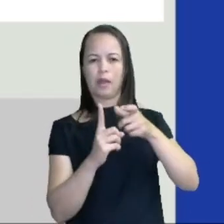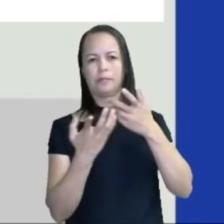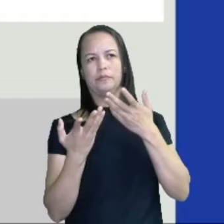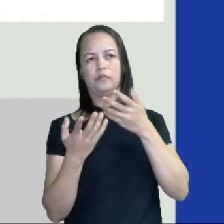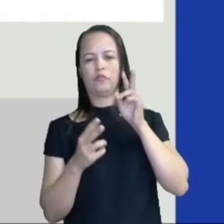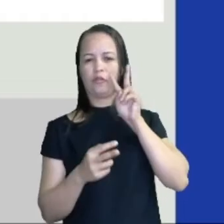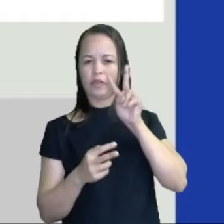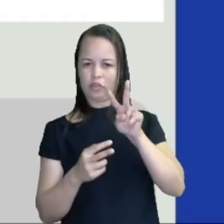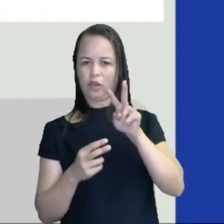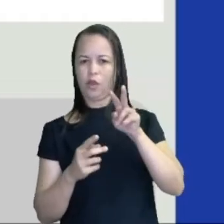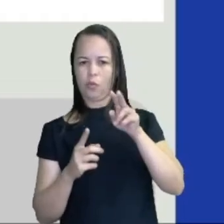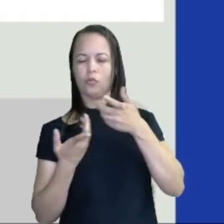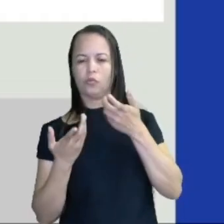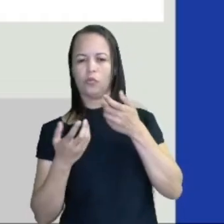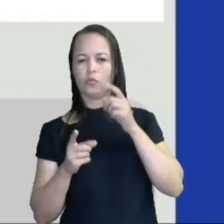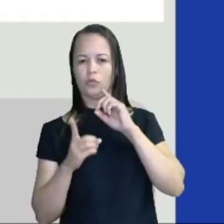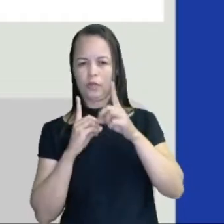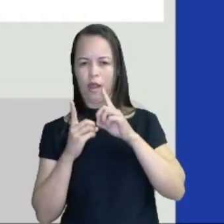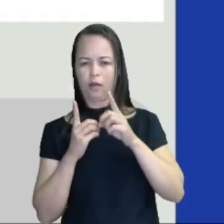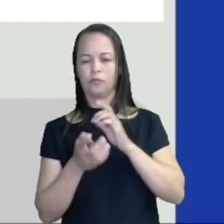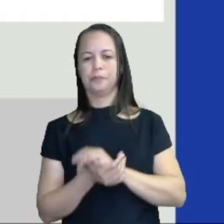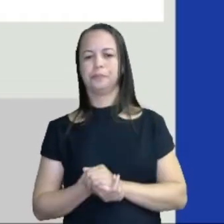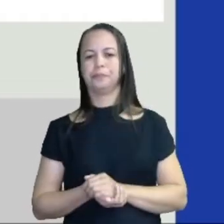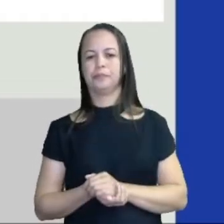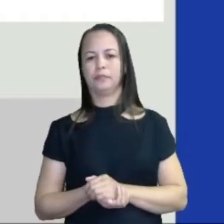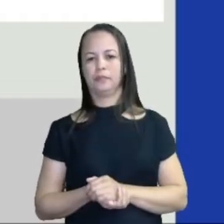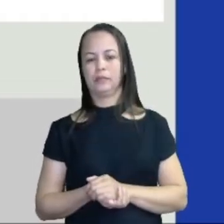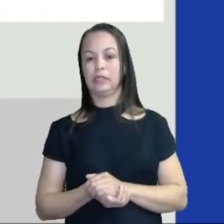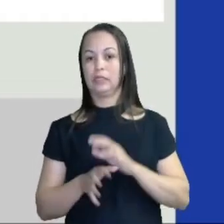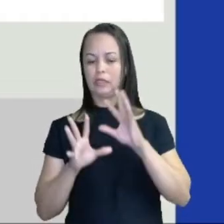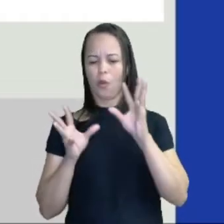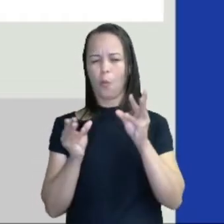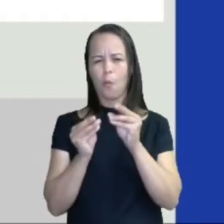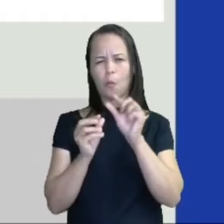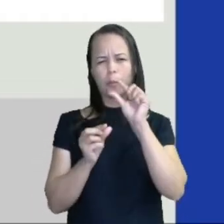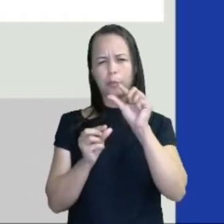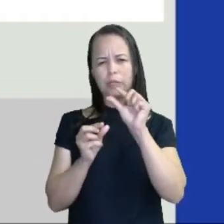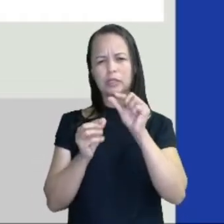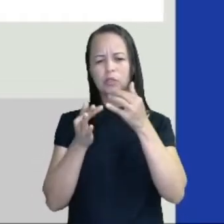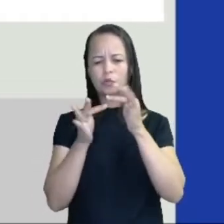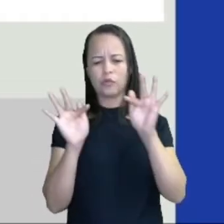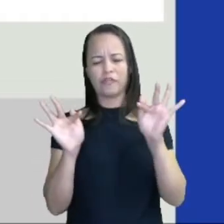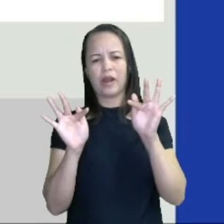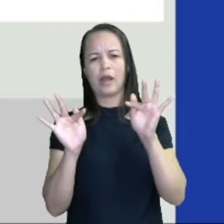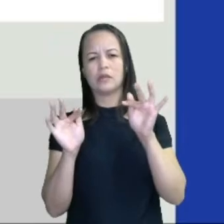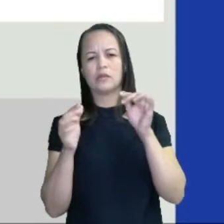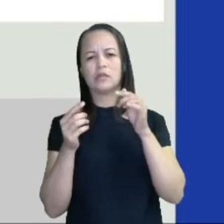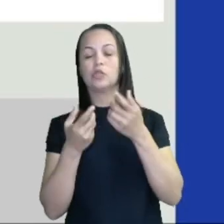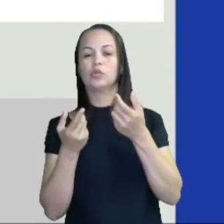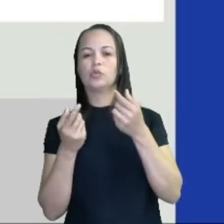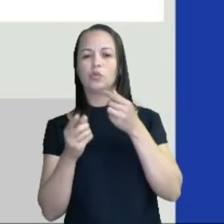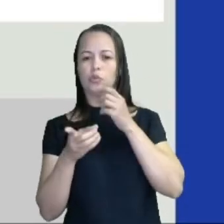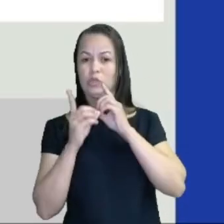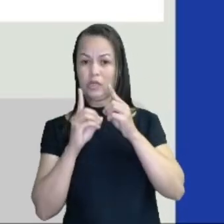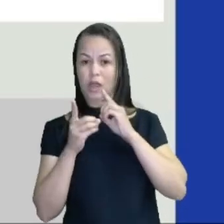diálogo a seguir. Aqui não está o diálogo todo, está apenas o começo do